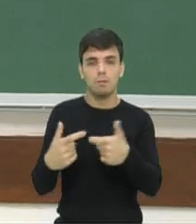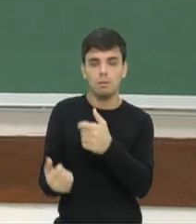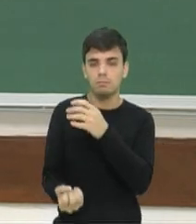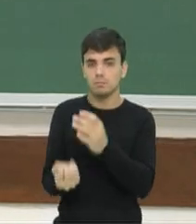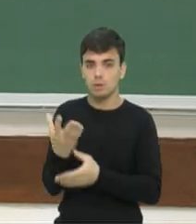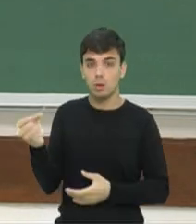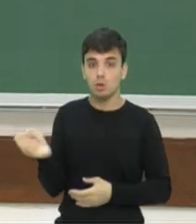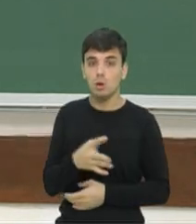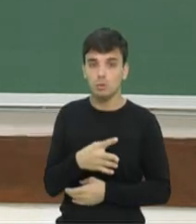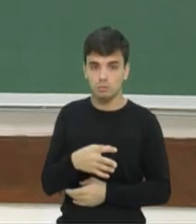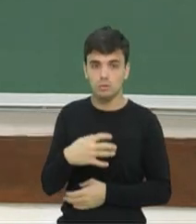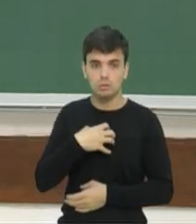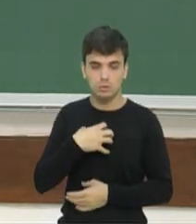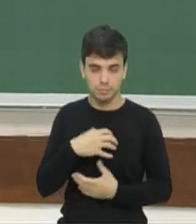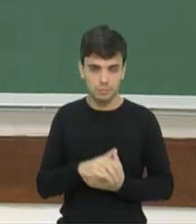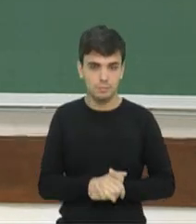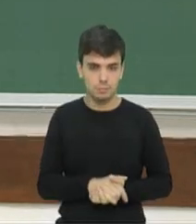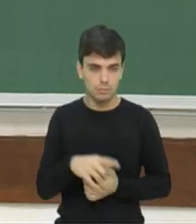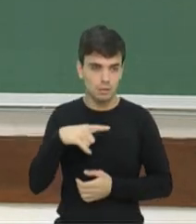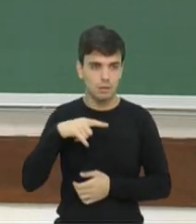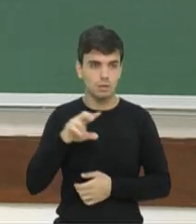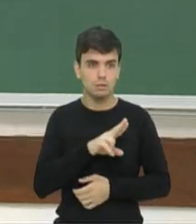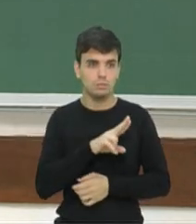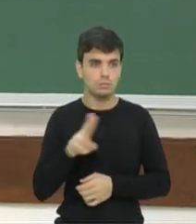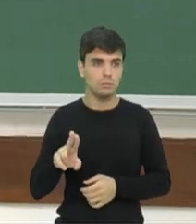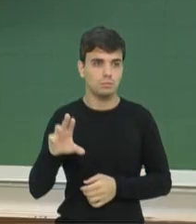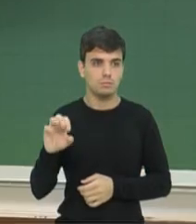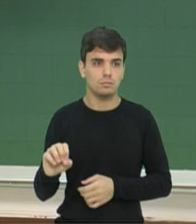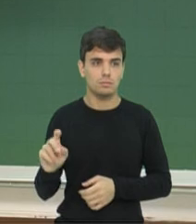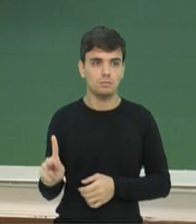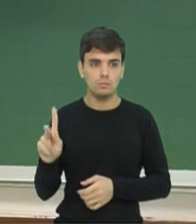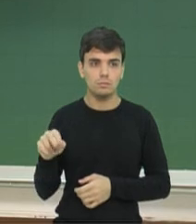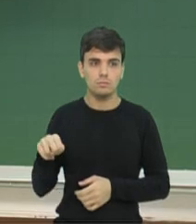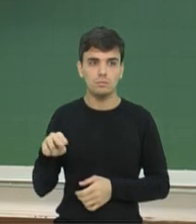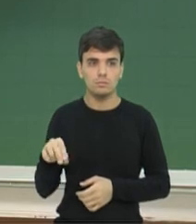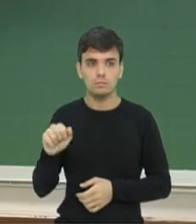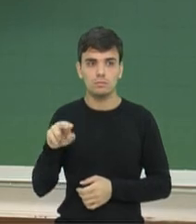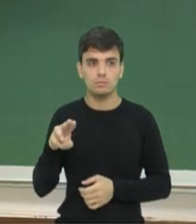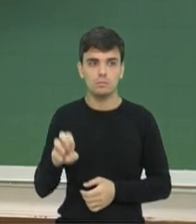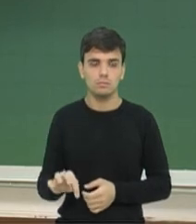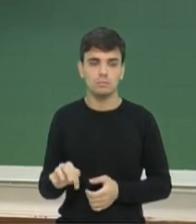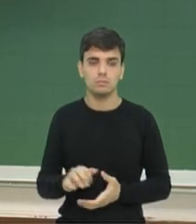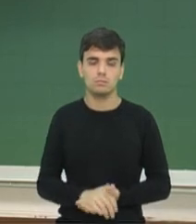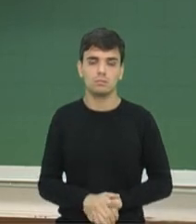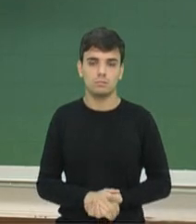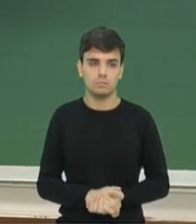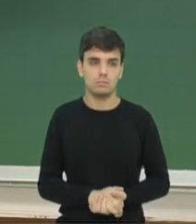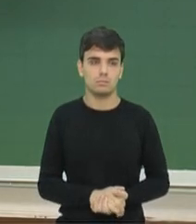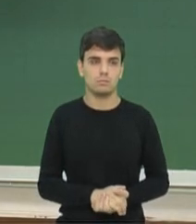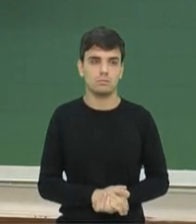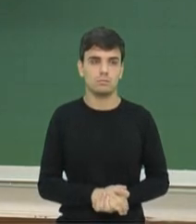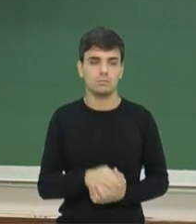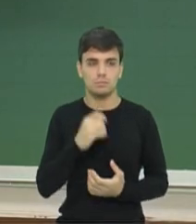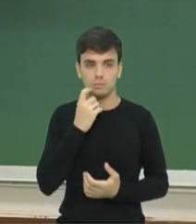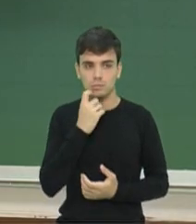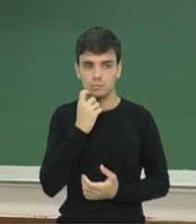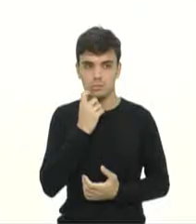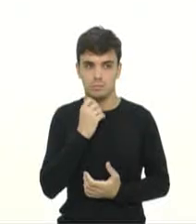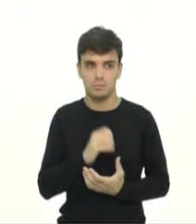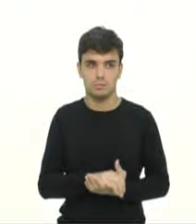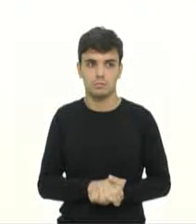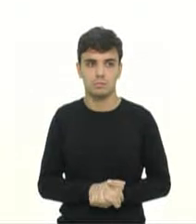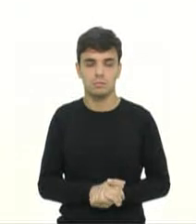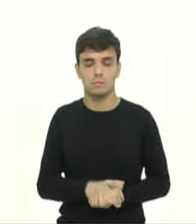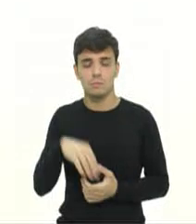nova modalidade que levou o nome de Okinawa-te. Então essa é uma das vertentes que conta da origem do karatê. Outra